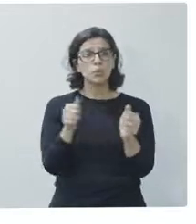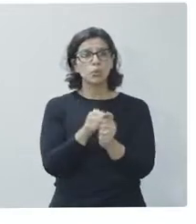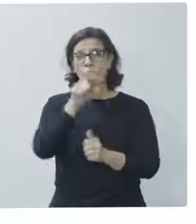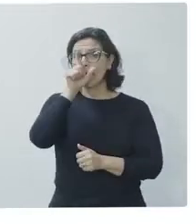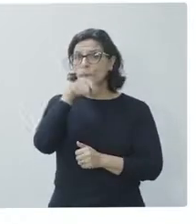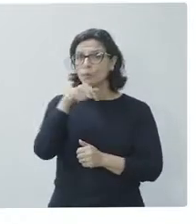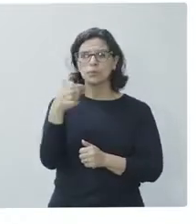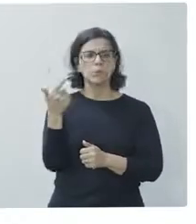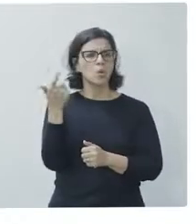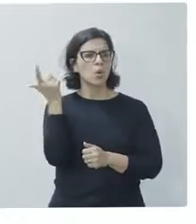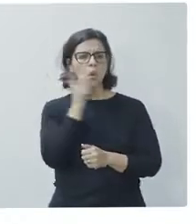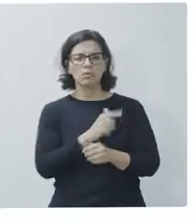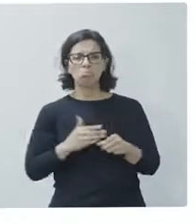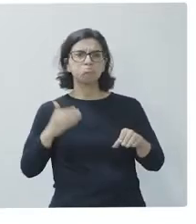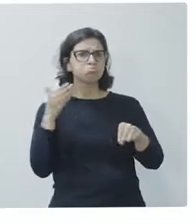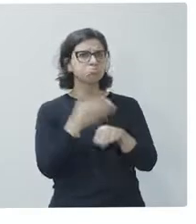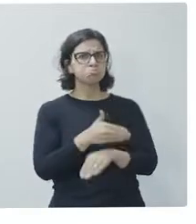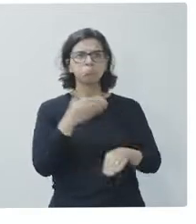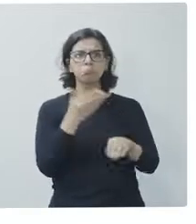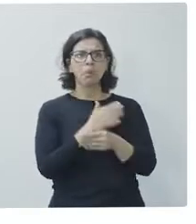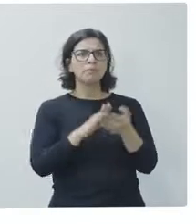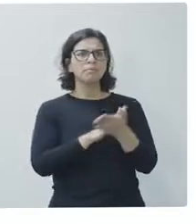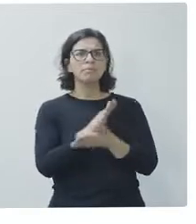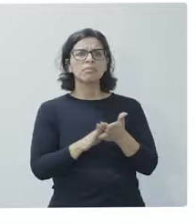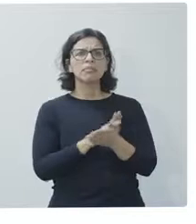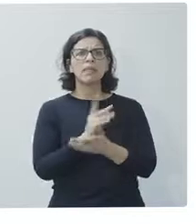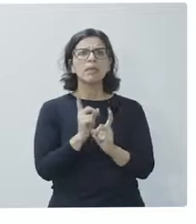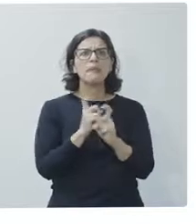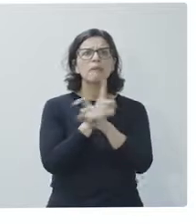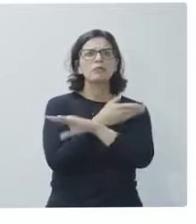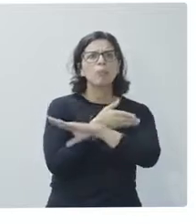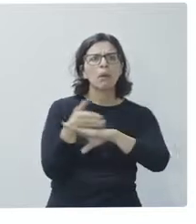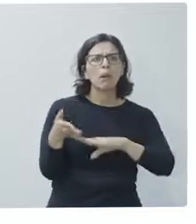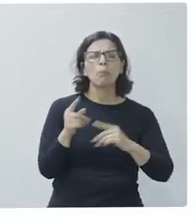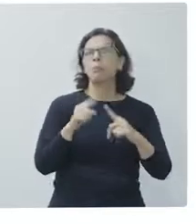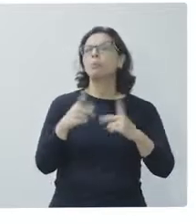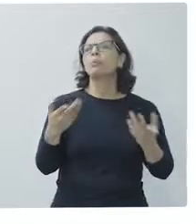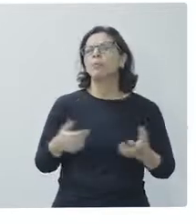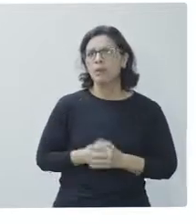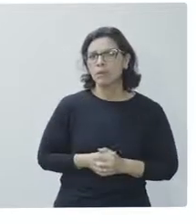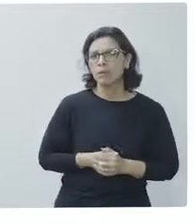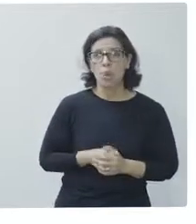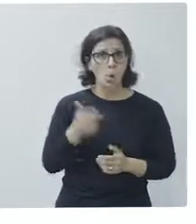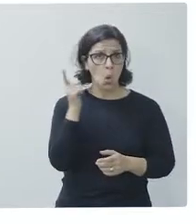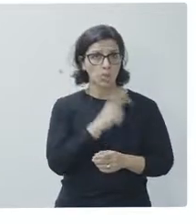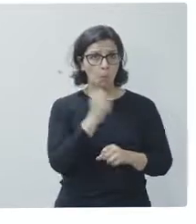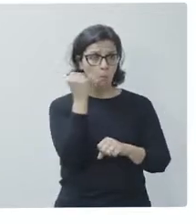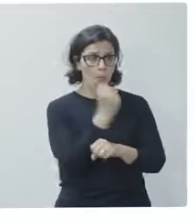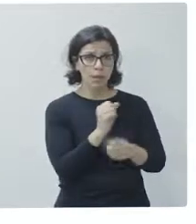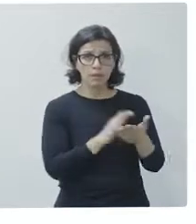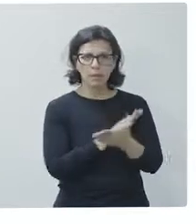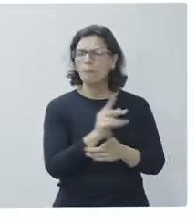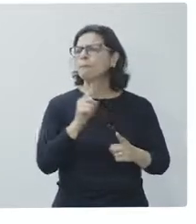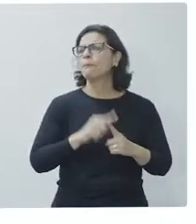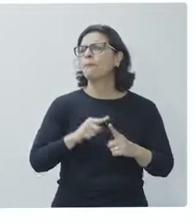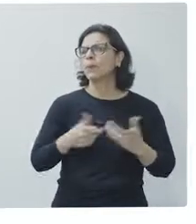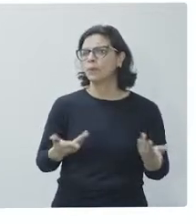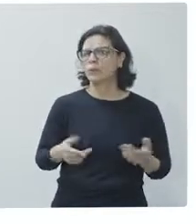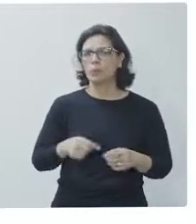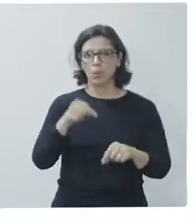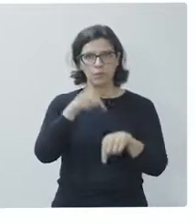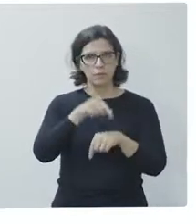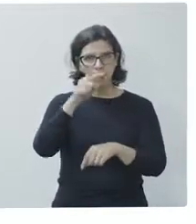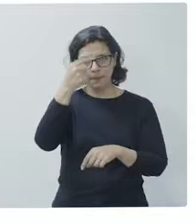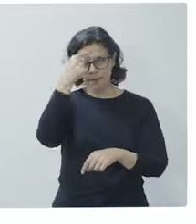bruxas não conseguem derrotar o monstro? Viram que nenhum deles conseguiu derrotar o monstro. Mas por que será? Vou